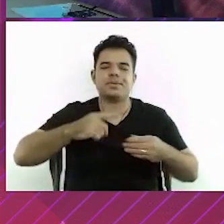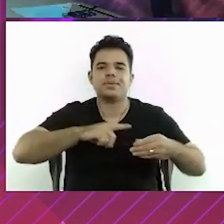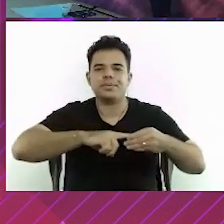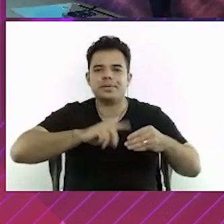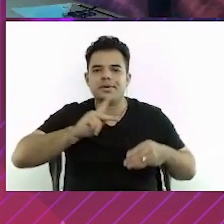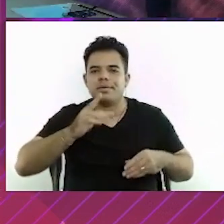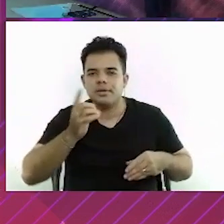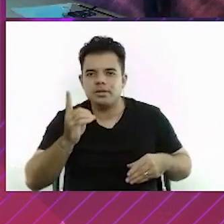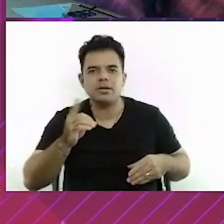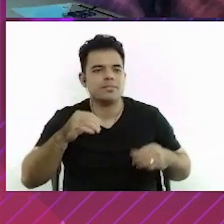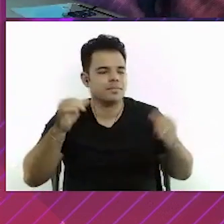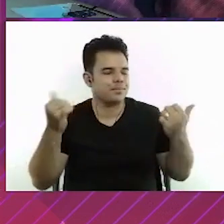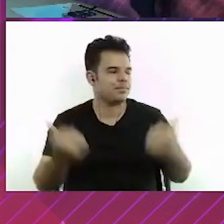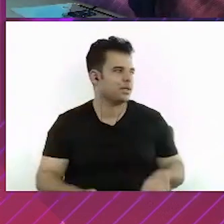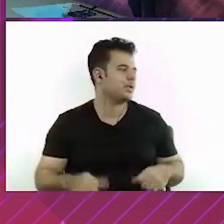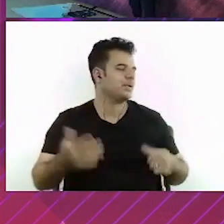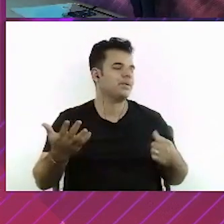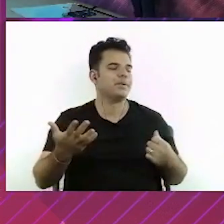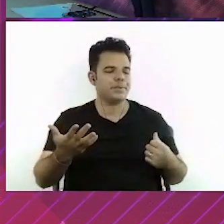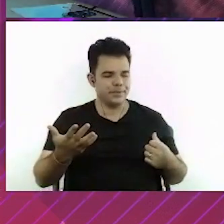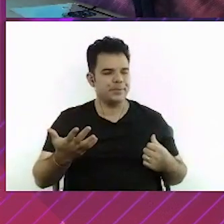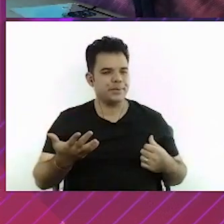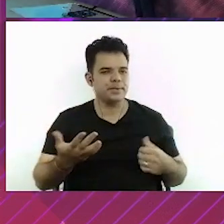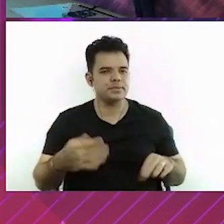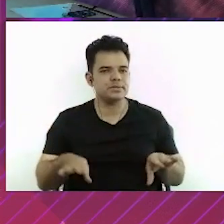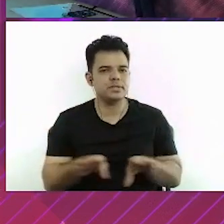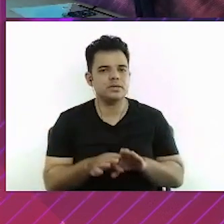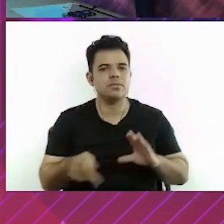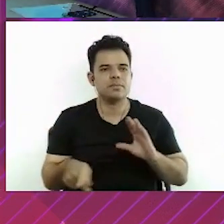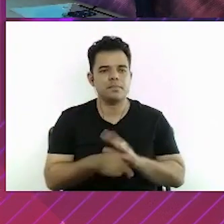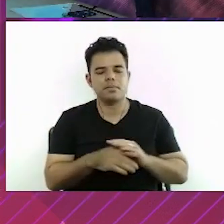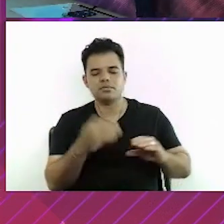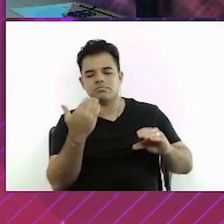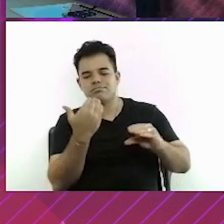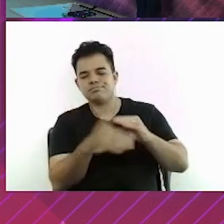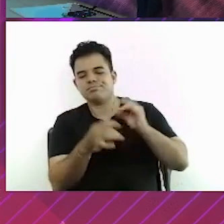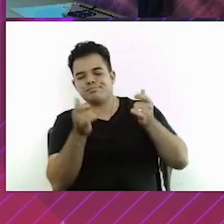disco, é ainda pior. Mas, enfim, você não deixa aquela mensagem lá indefinidamente.